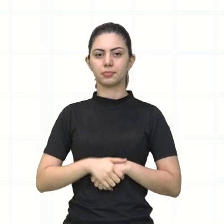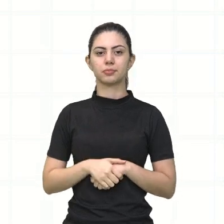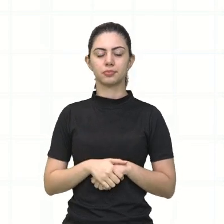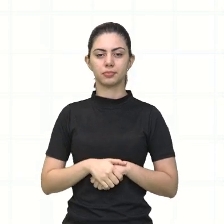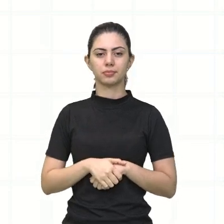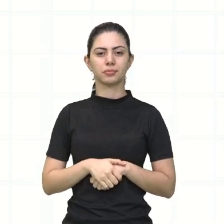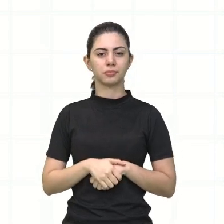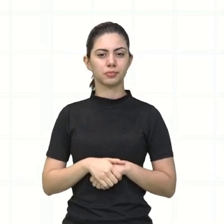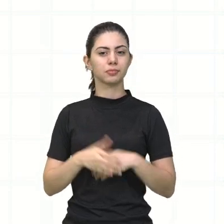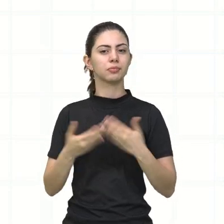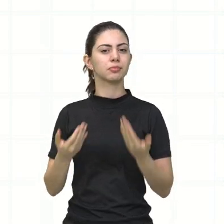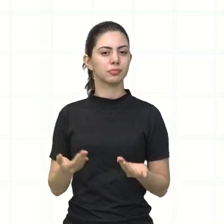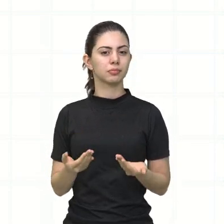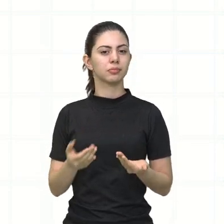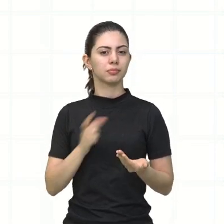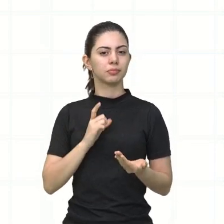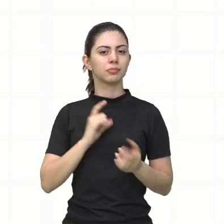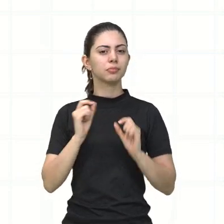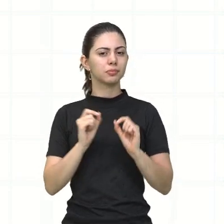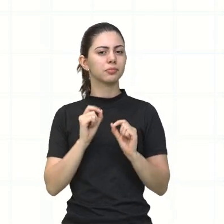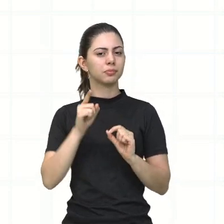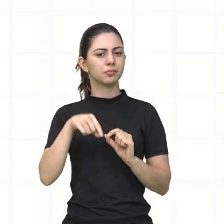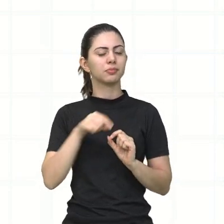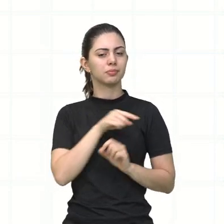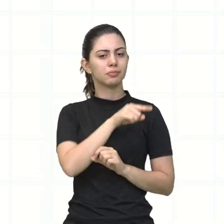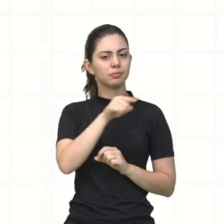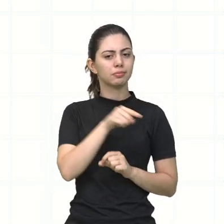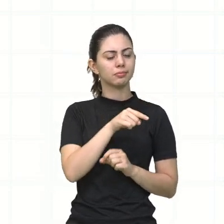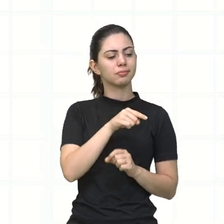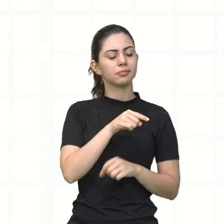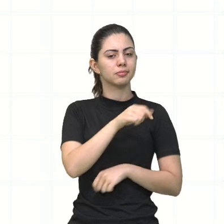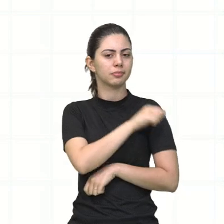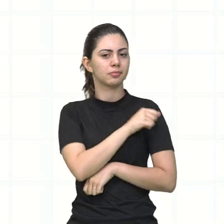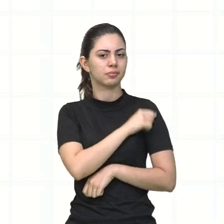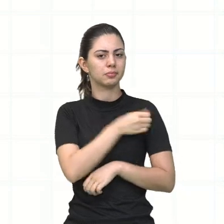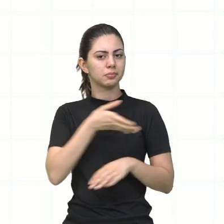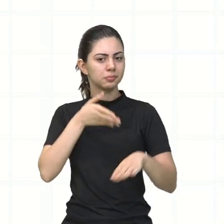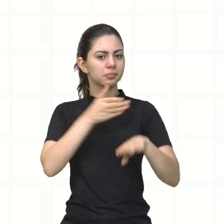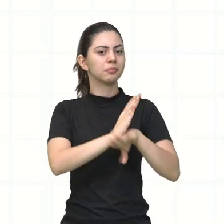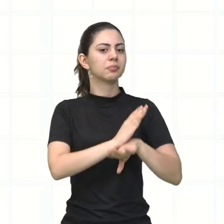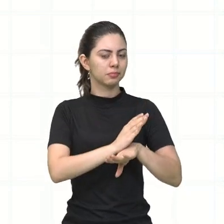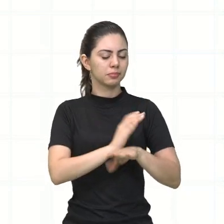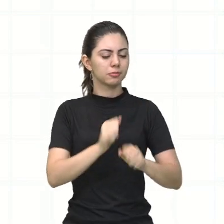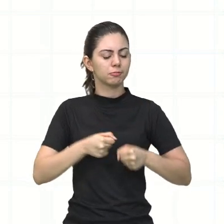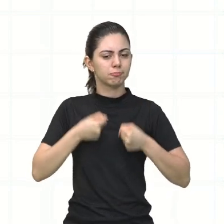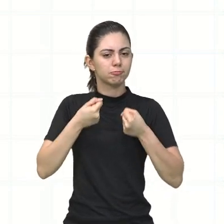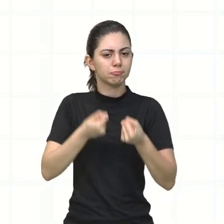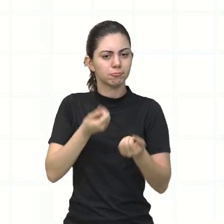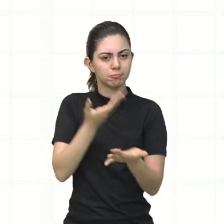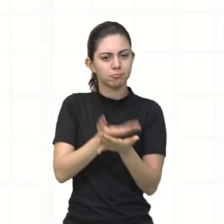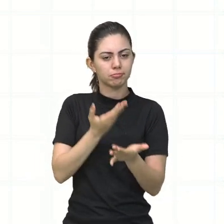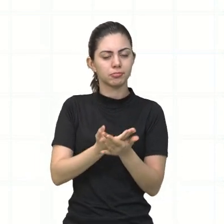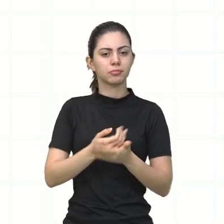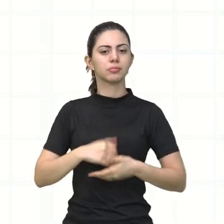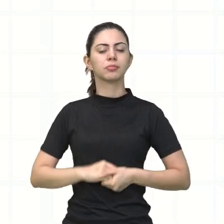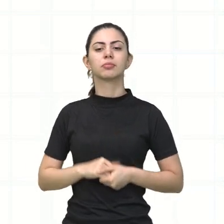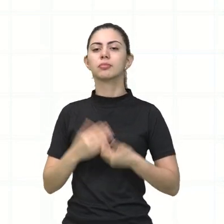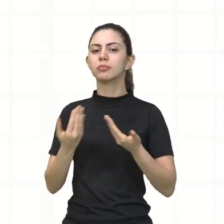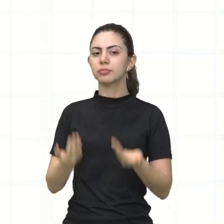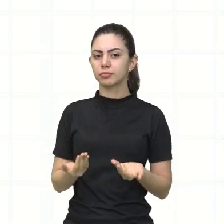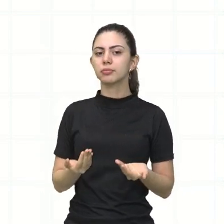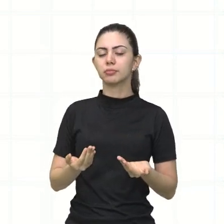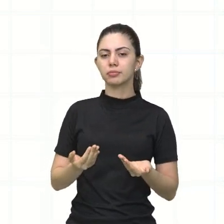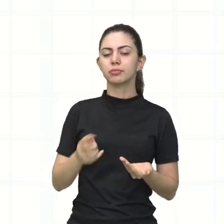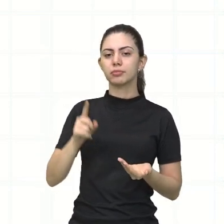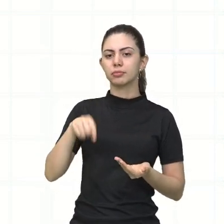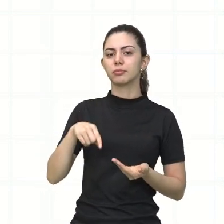tem aqui, ela especifica quais alunos se saem bem, aqueles que estudam com dedicação. Muita atenção, porque esse assunto ele é um